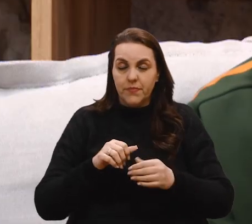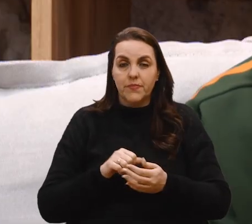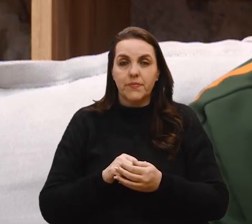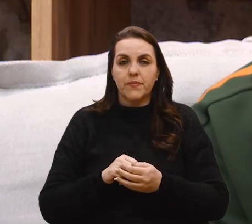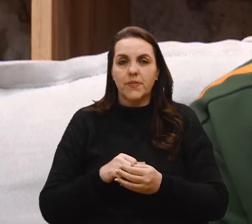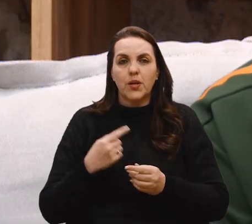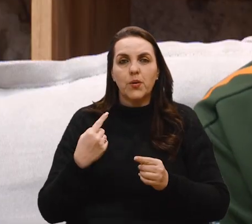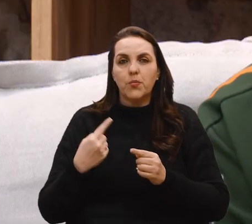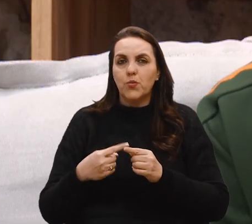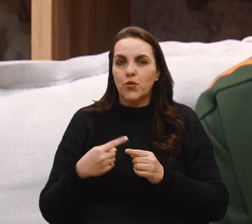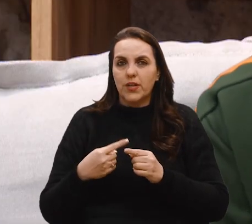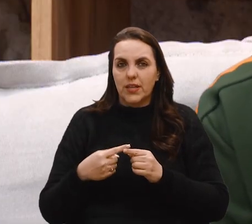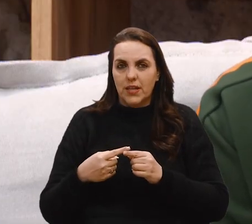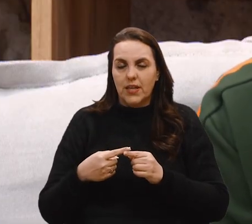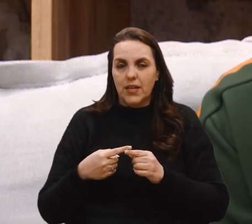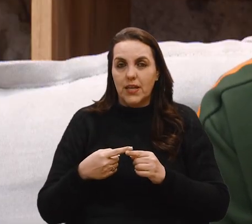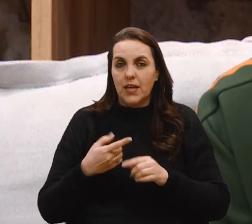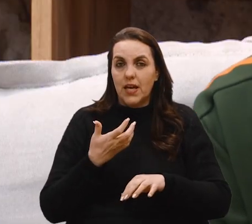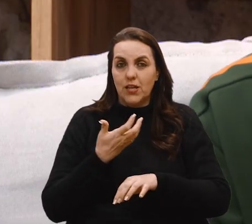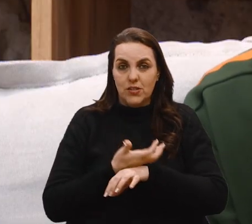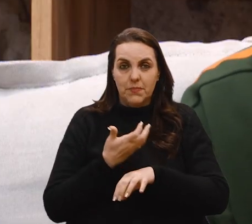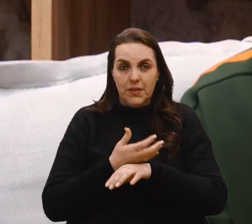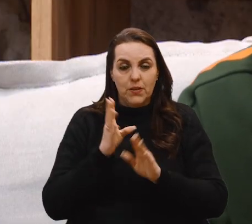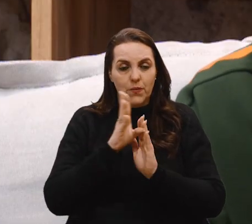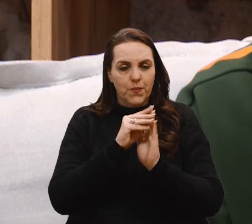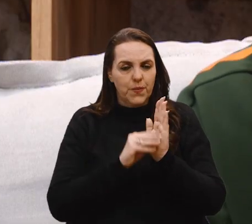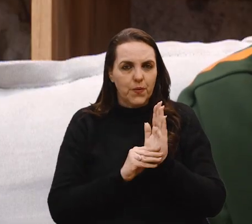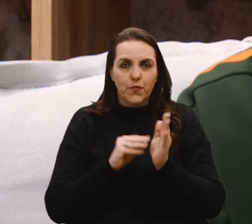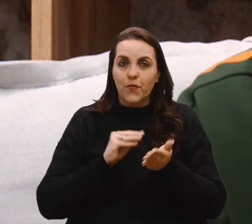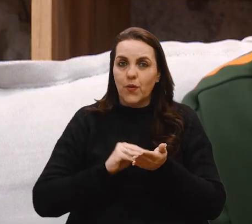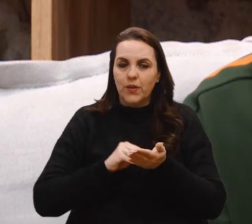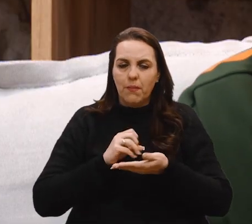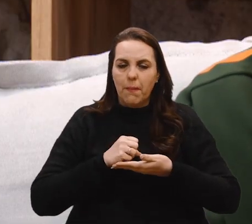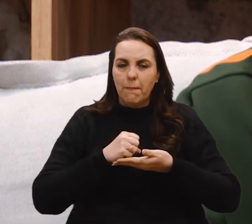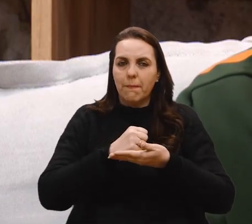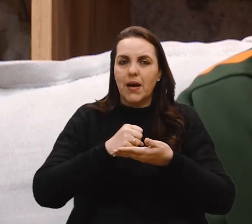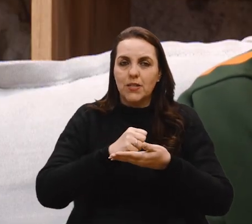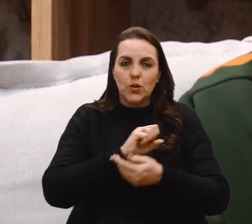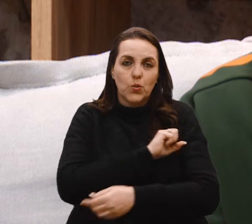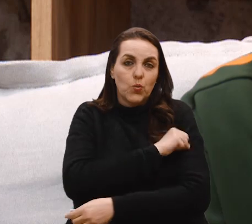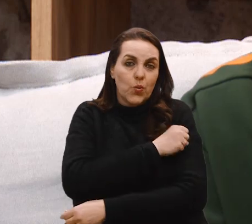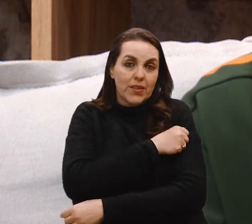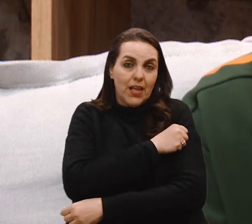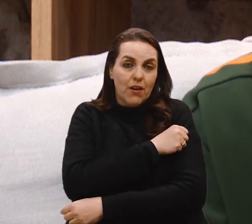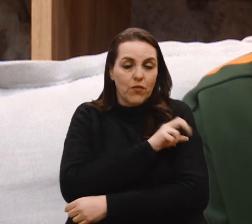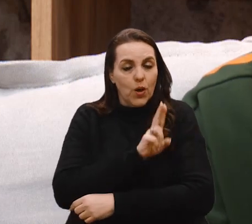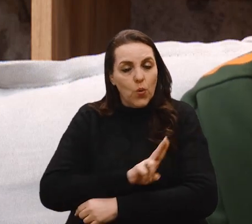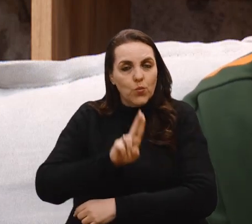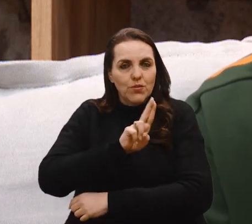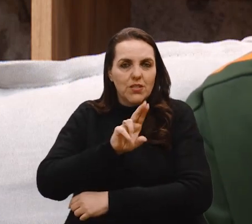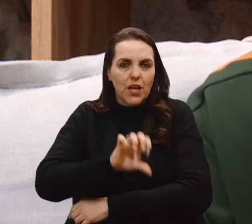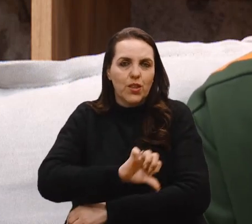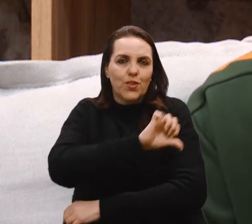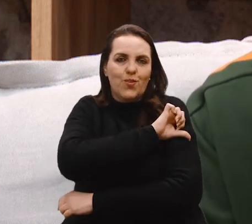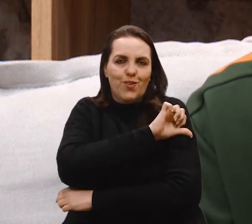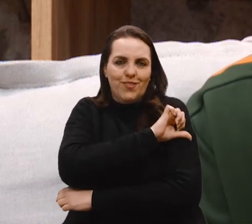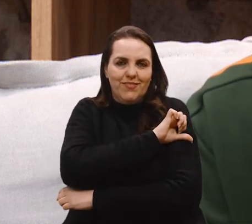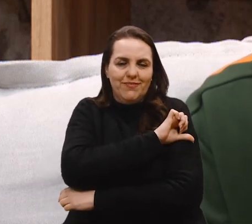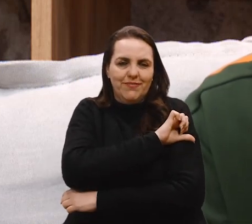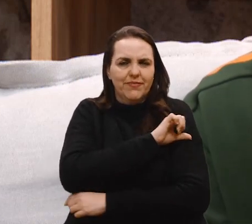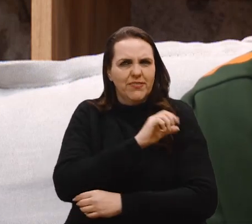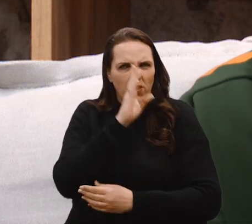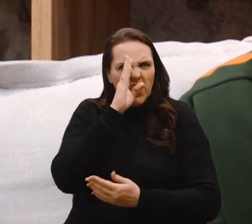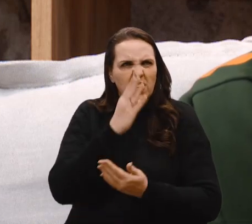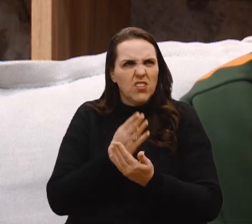foi porque é uma matéria que, tipo, que ia precisar de uma base no 8º, que a gente ia aplicar no 9º. Entendeu? Então, acho que